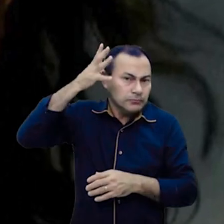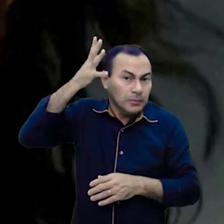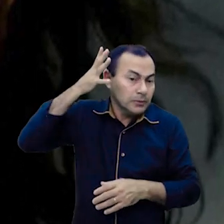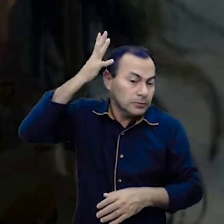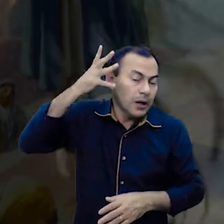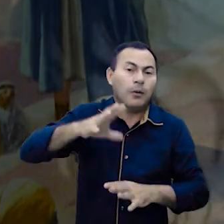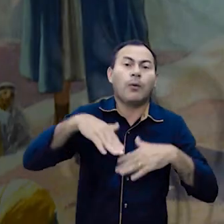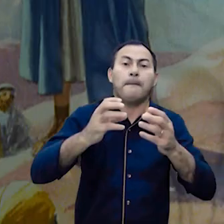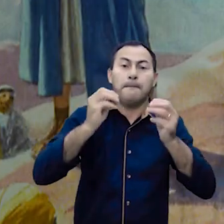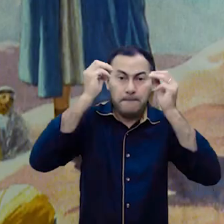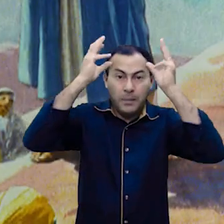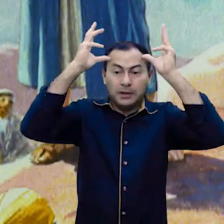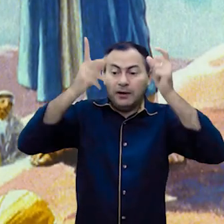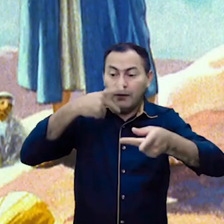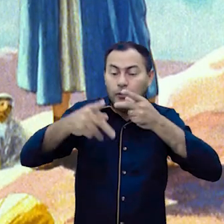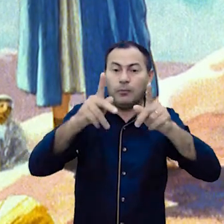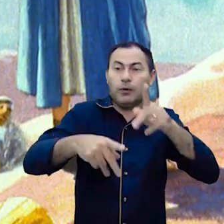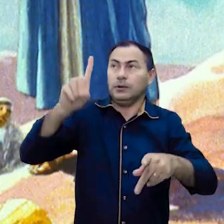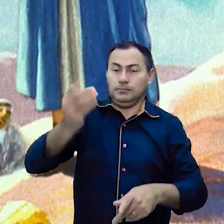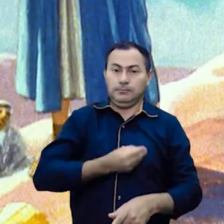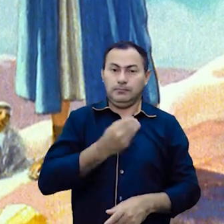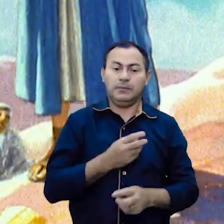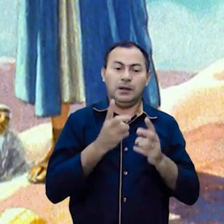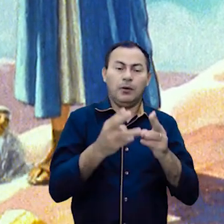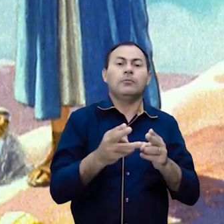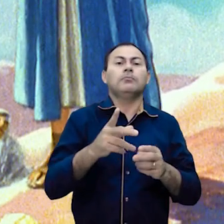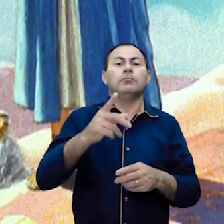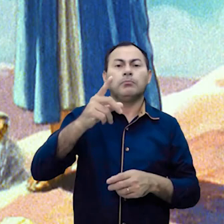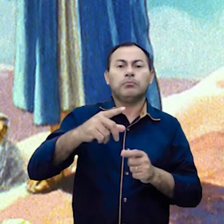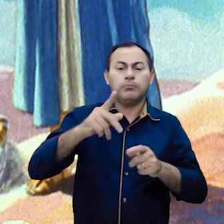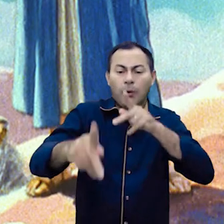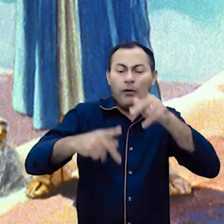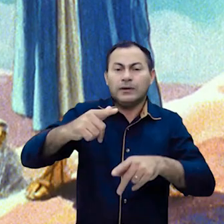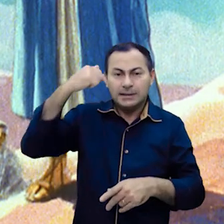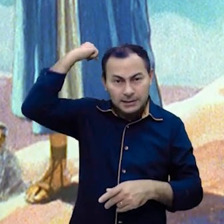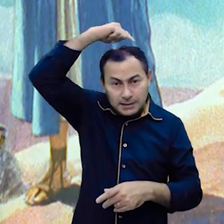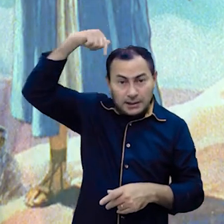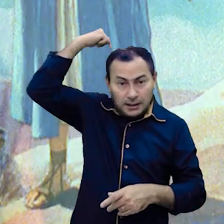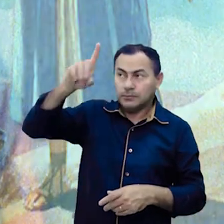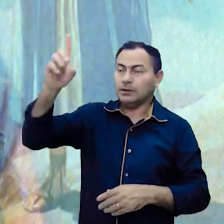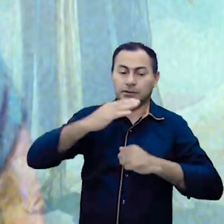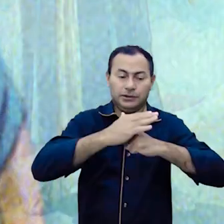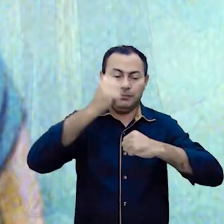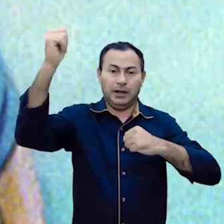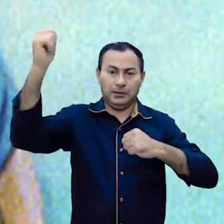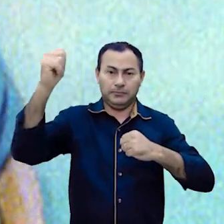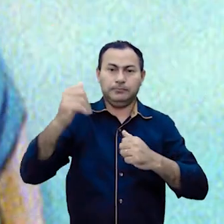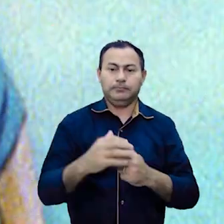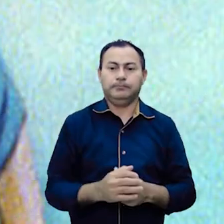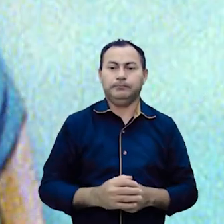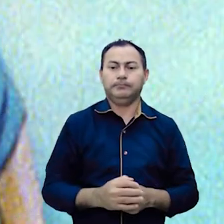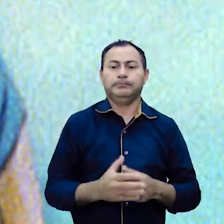magnífica na qual Moisés Resort o povo de Deus a viver em como povo santo de Deus pois para isso foram